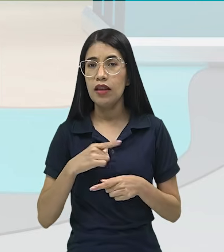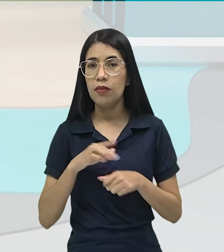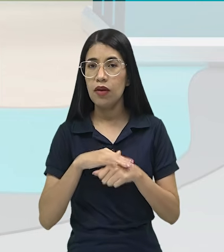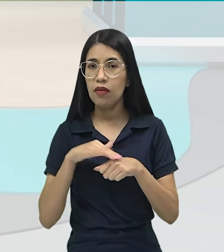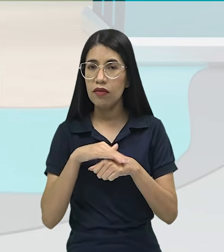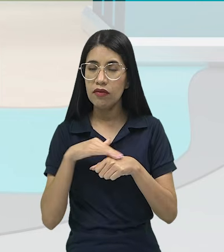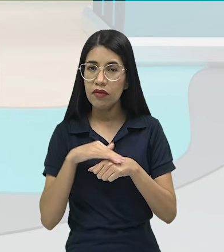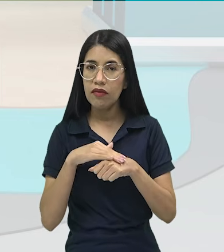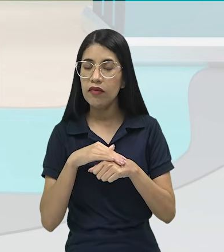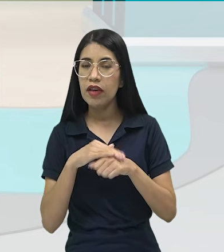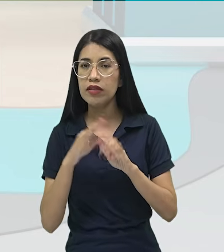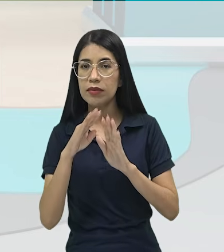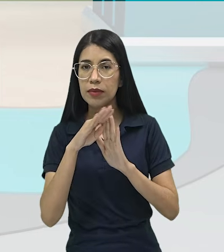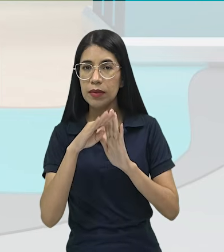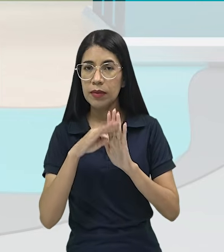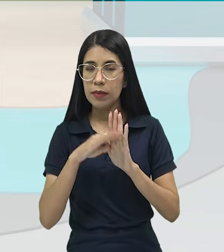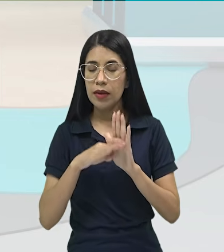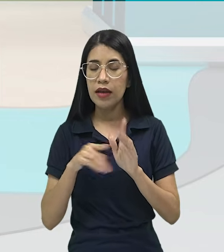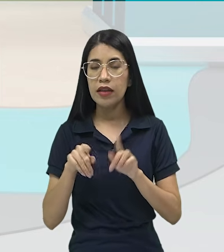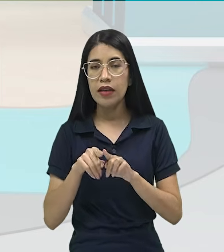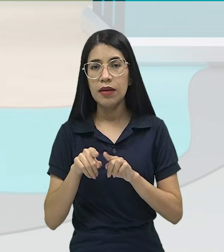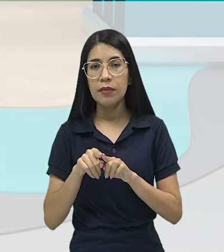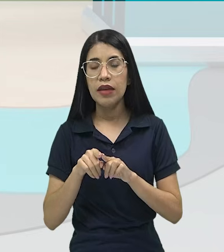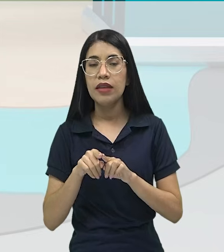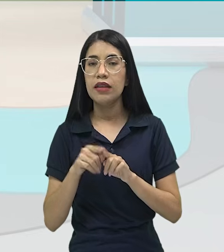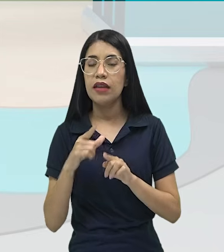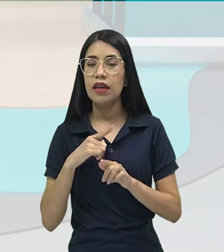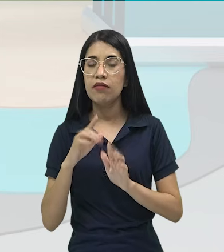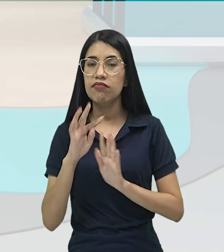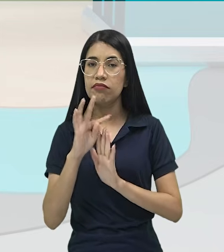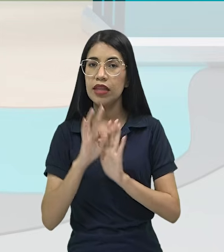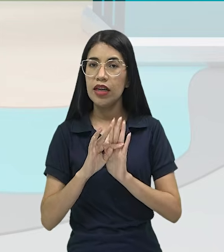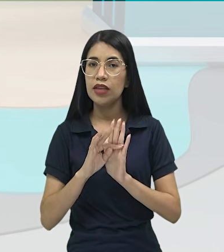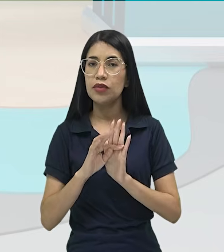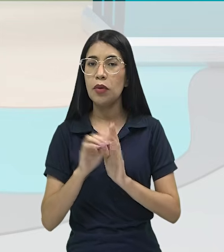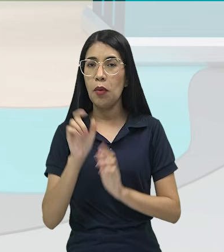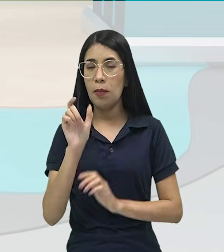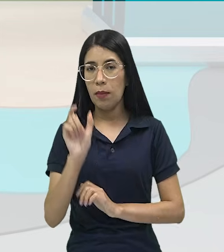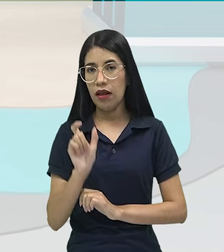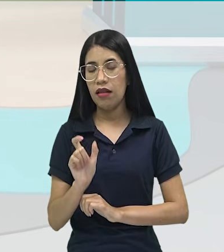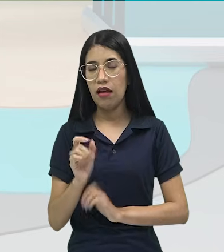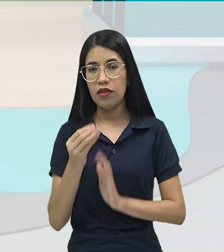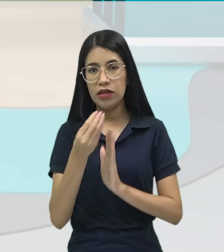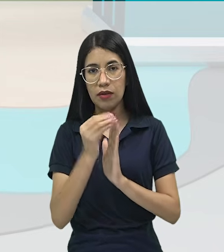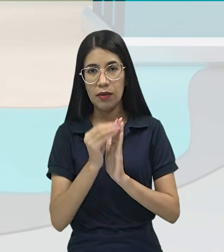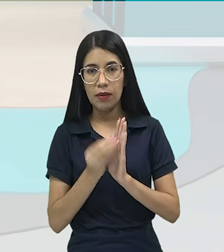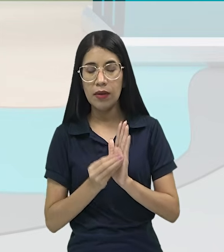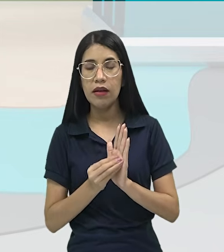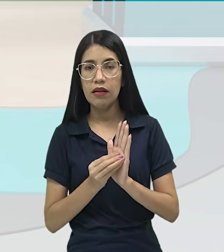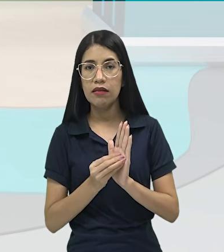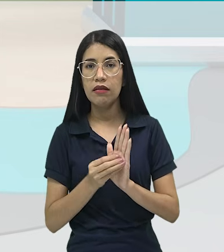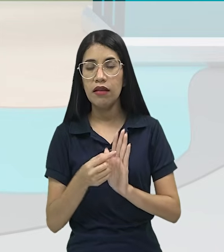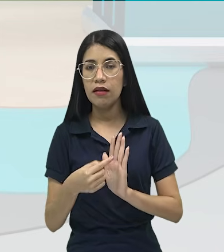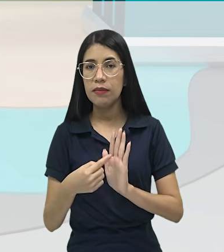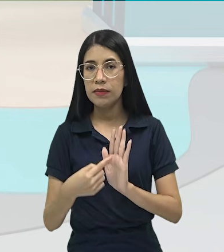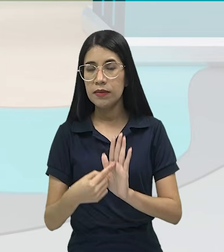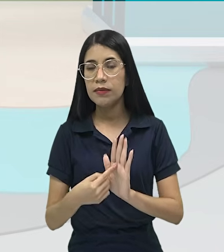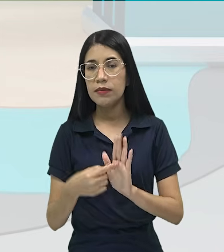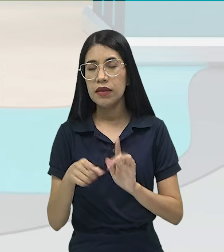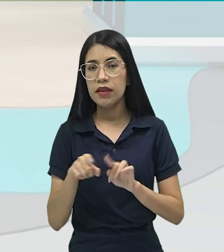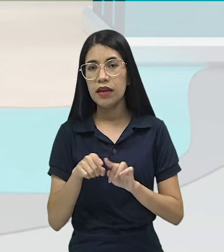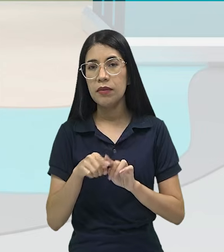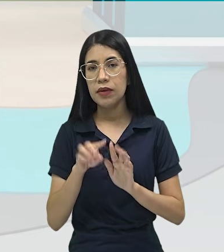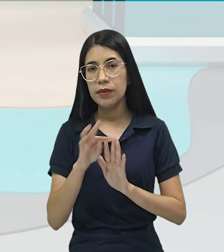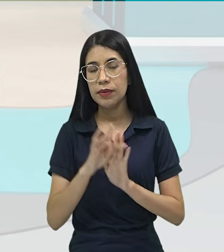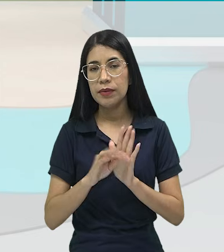há um diálogo e há a presença do texto, né? As palavras estão sendo ditas, escritas aí, né, na